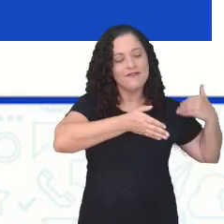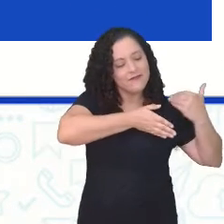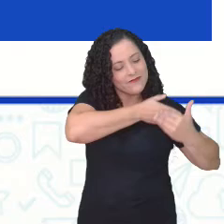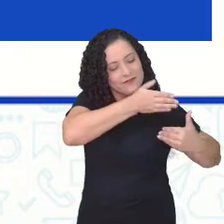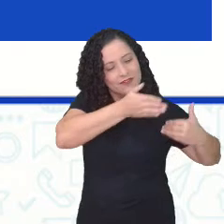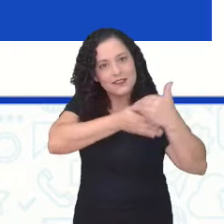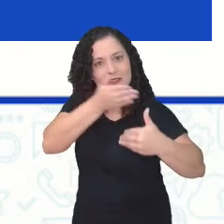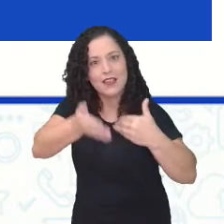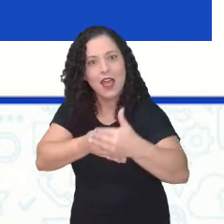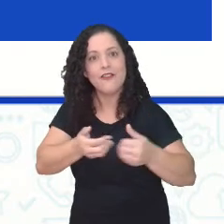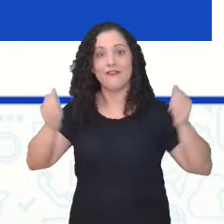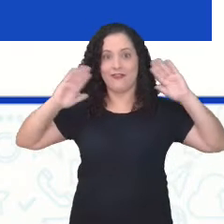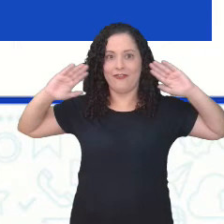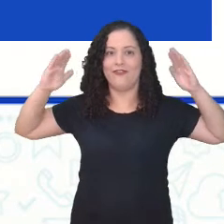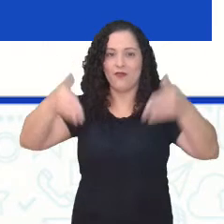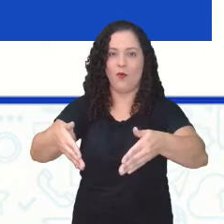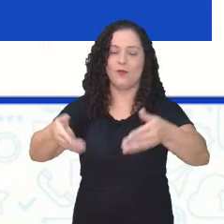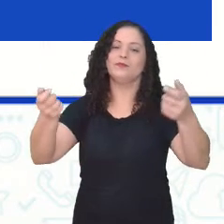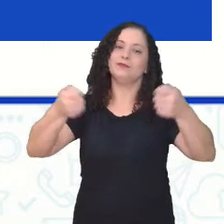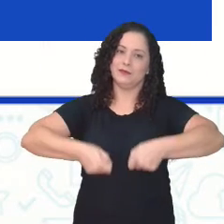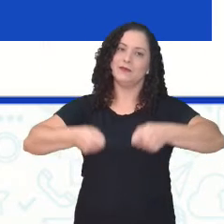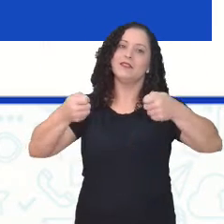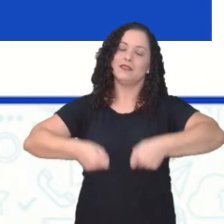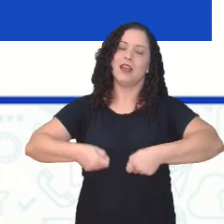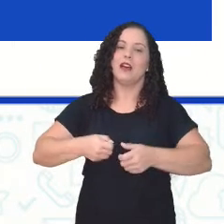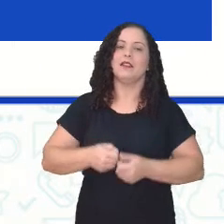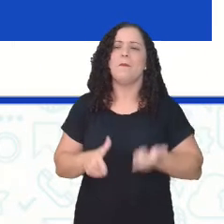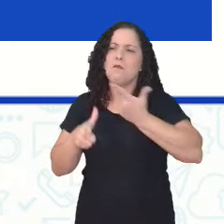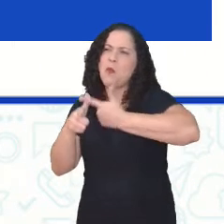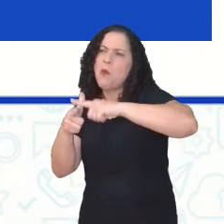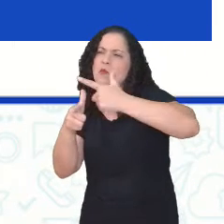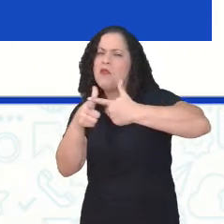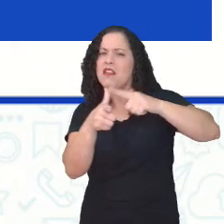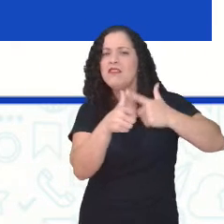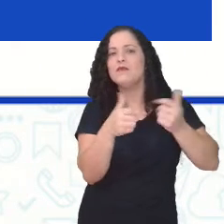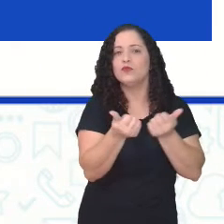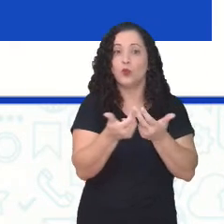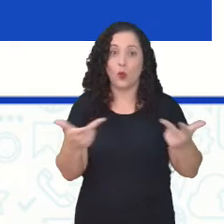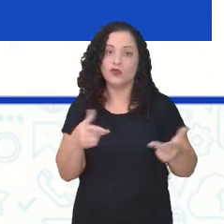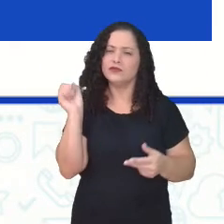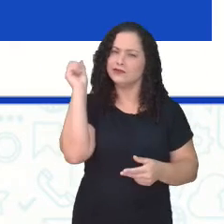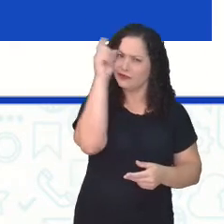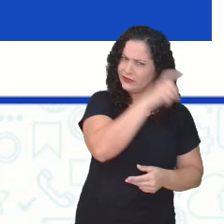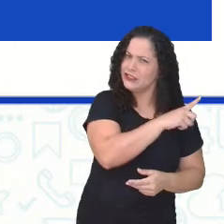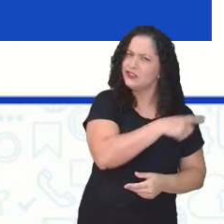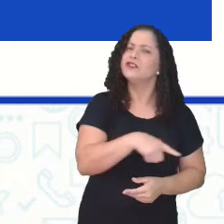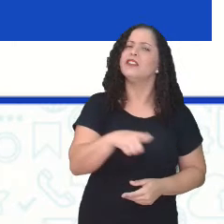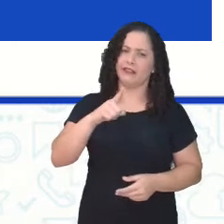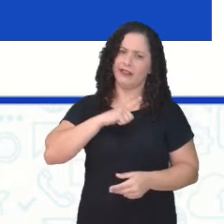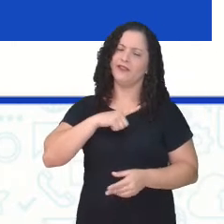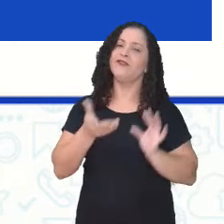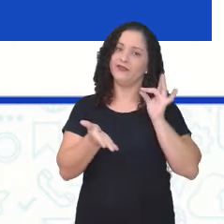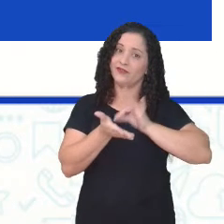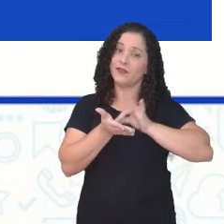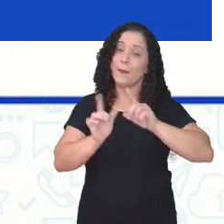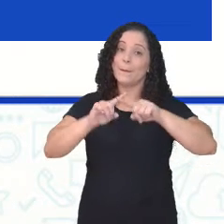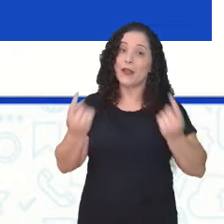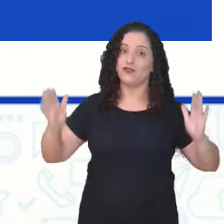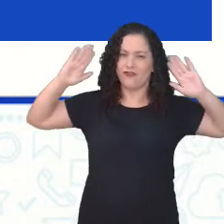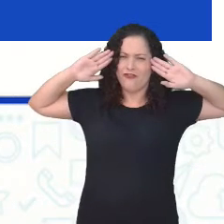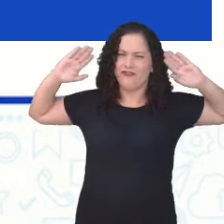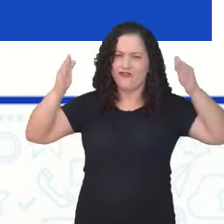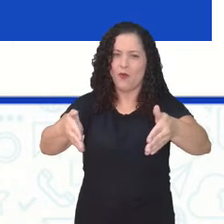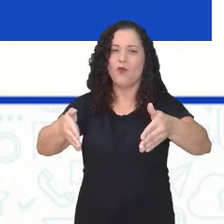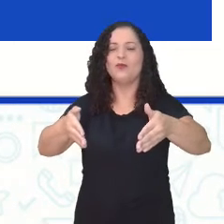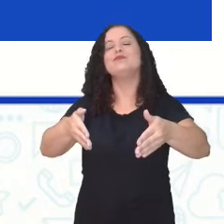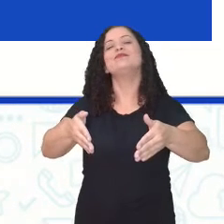focar. Sempre falo com vocês, problemas, situações difíceis, não é? Vamos enfrentar, mas temos que ter um foco, não